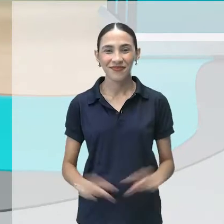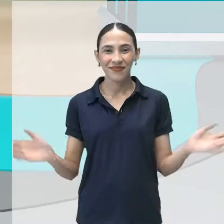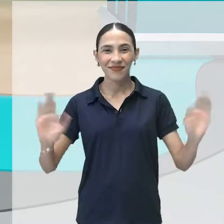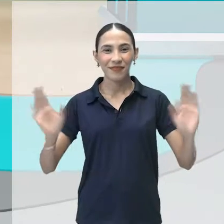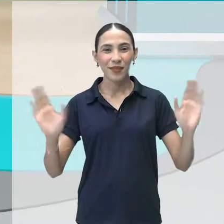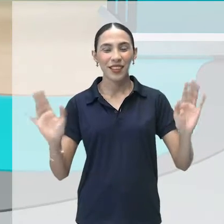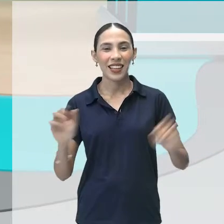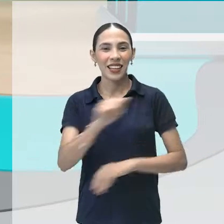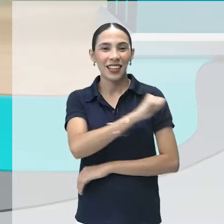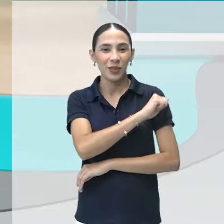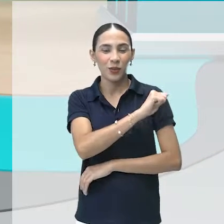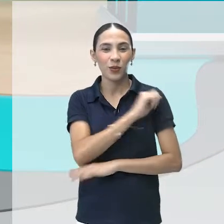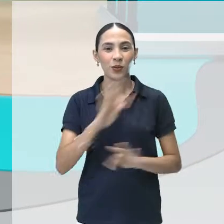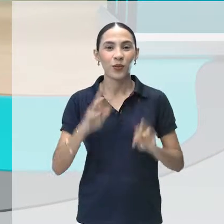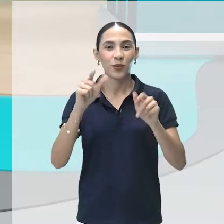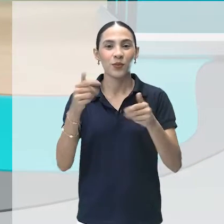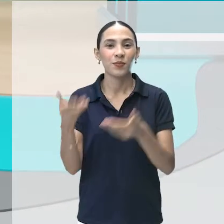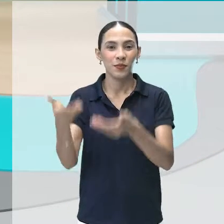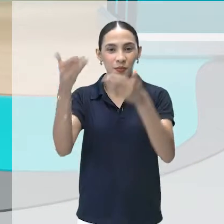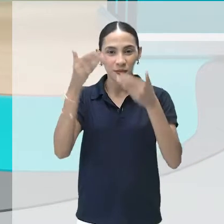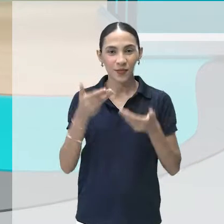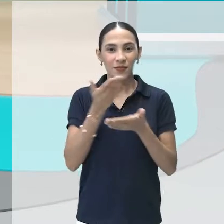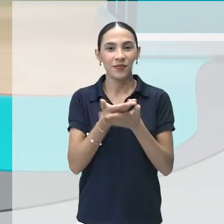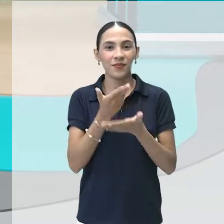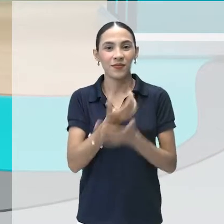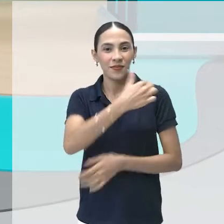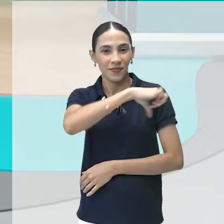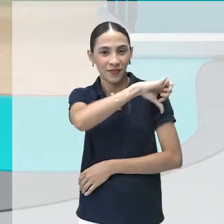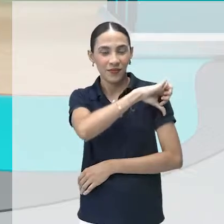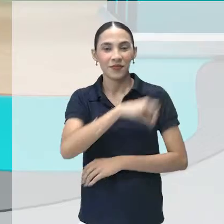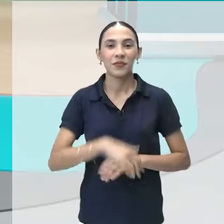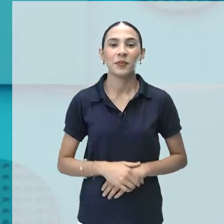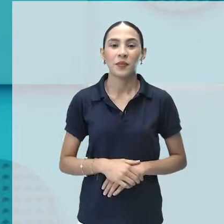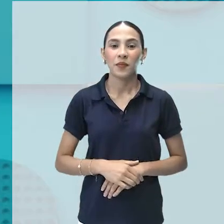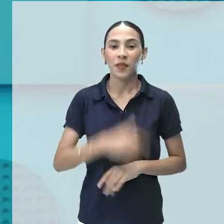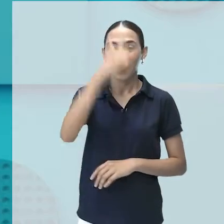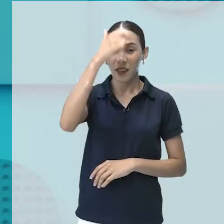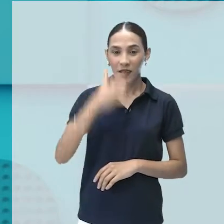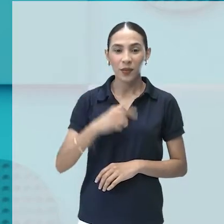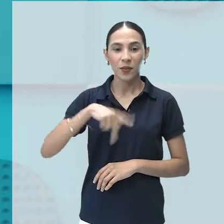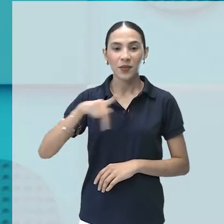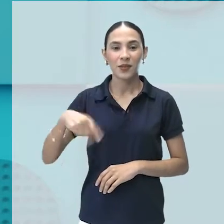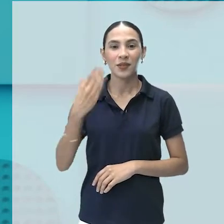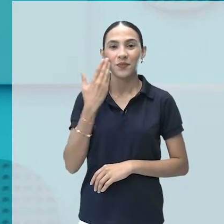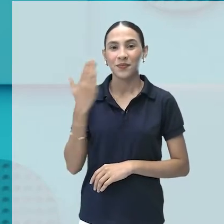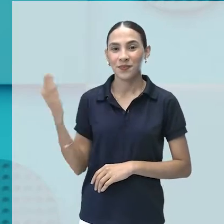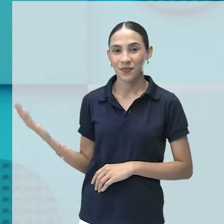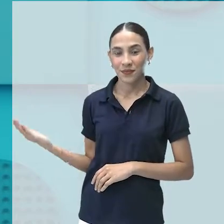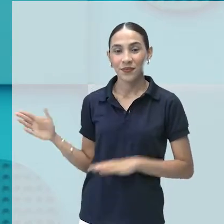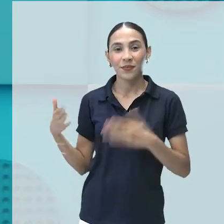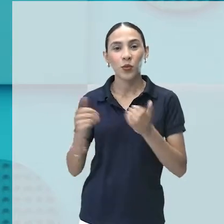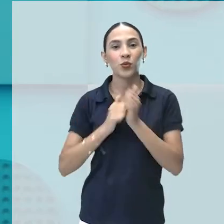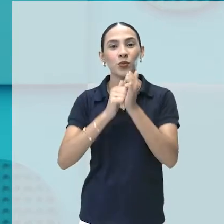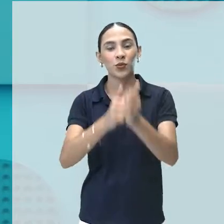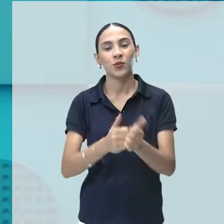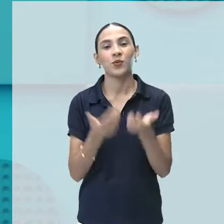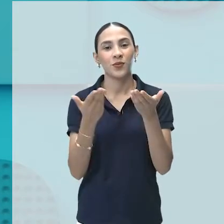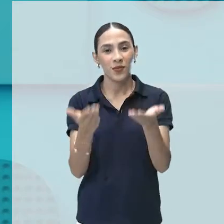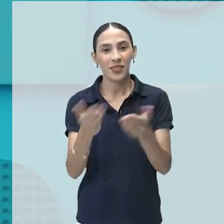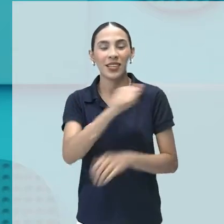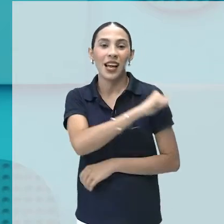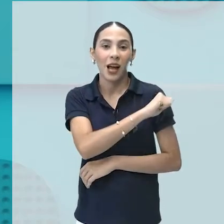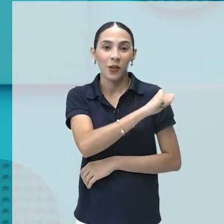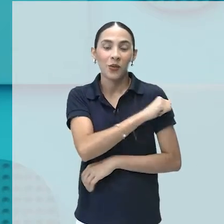Olá, sejam todos bem-vindos para mais uma aula do 9º ano do Ensino Fundamental. Eu sou a professora Lúcia Santos e vou estar com